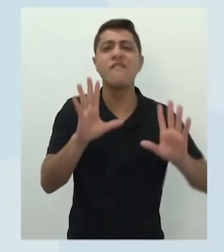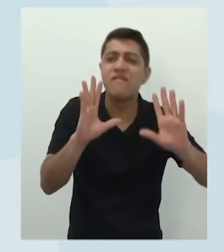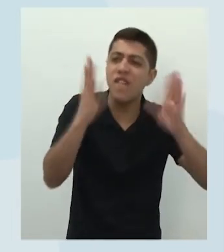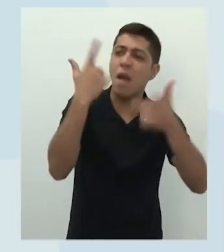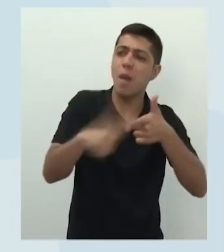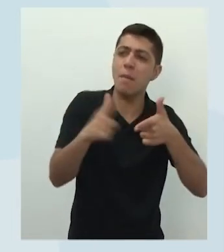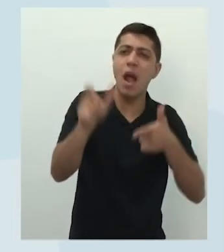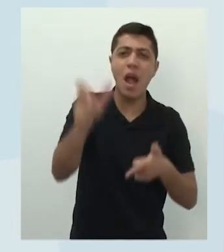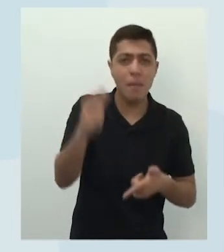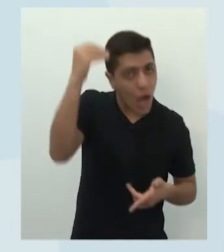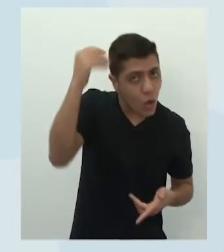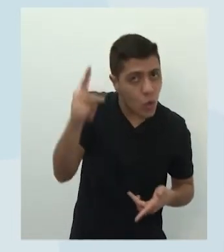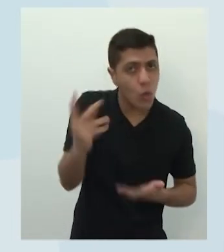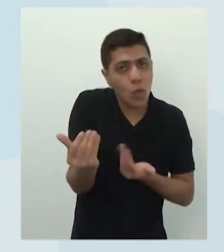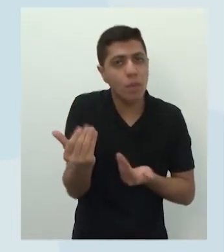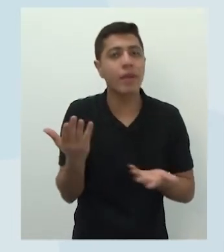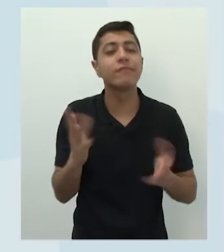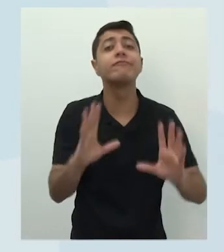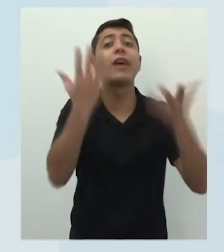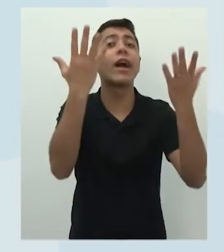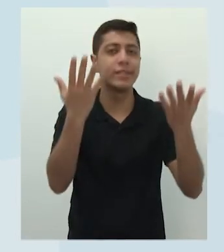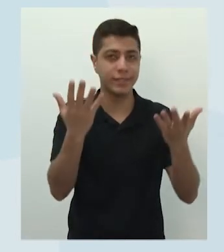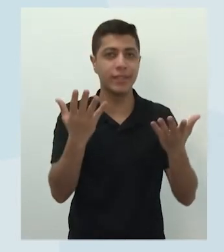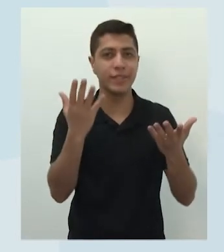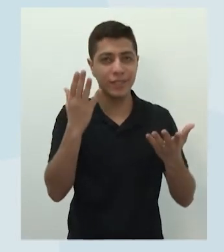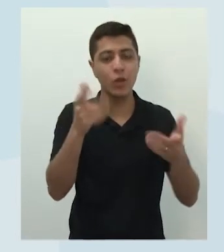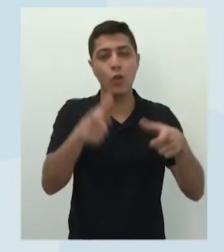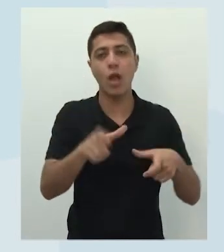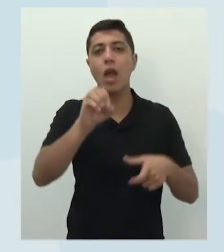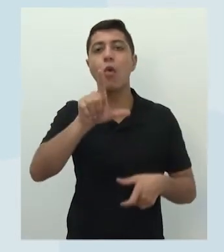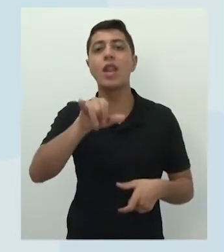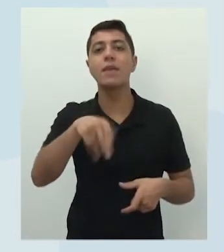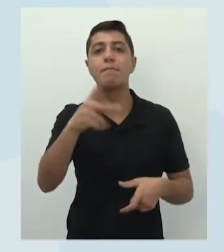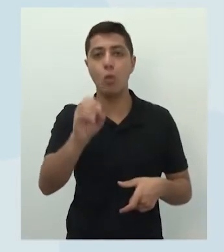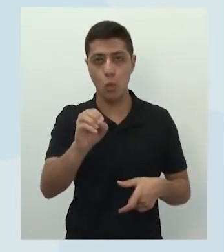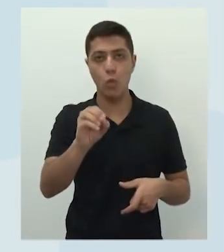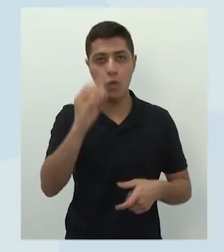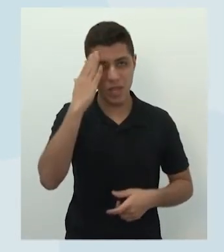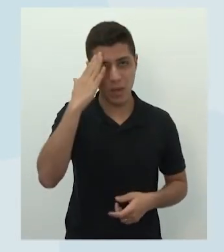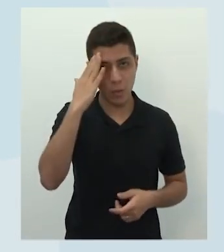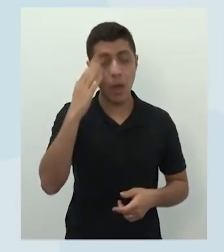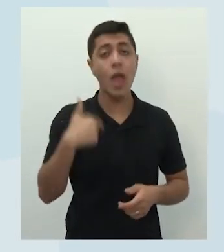dia a Hebe deixou cair o vinho no chão, a Hebe deixou cair